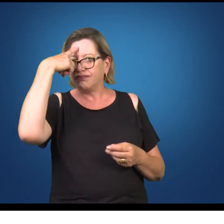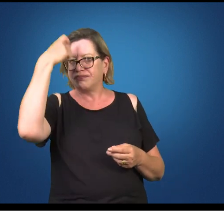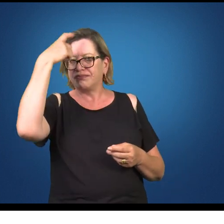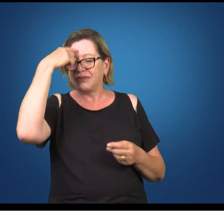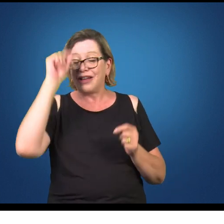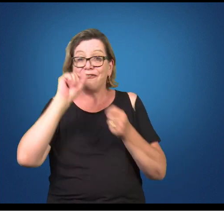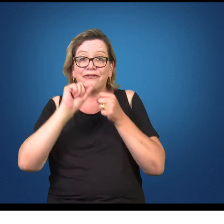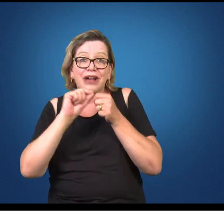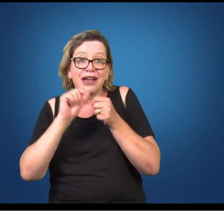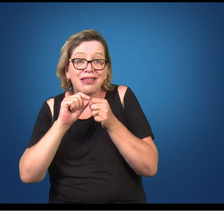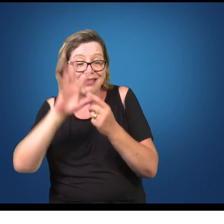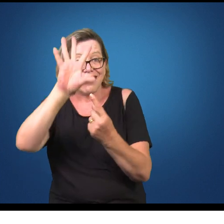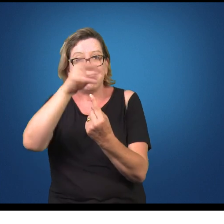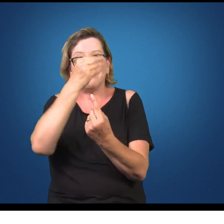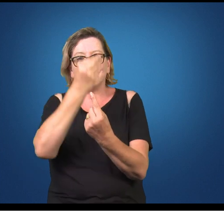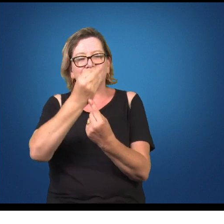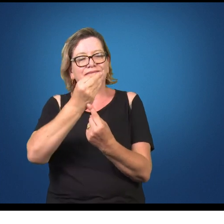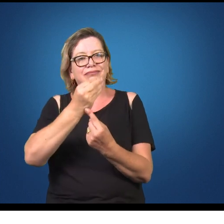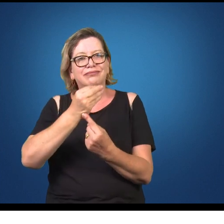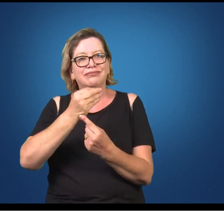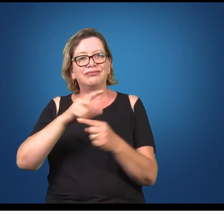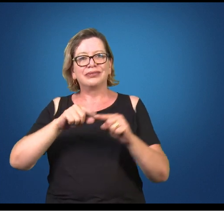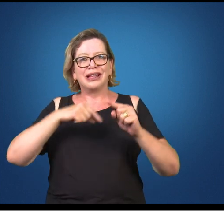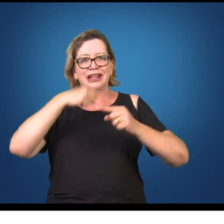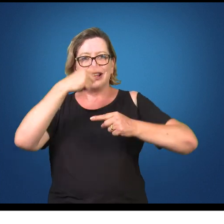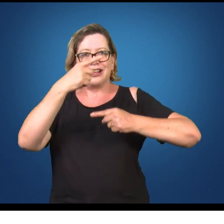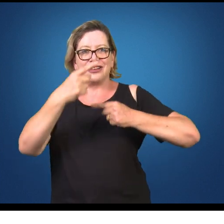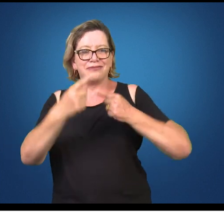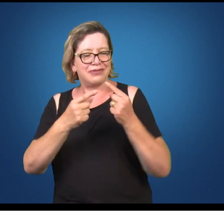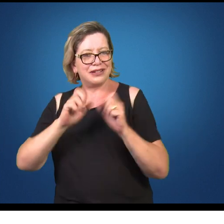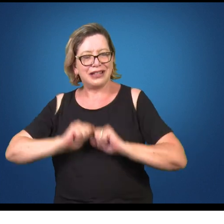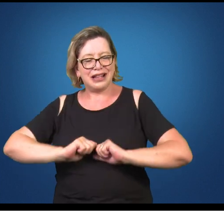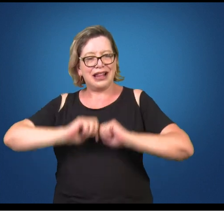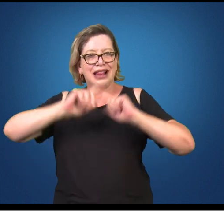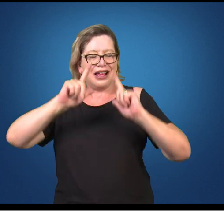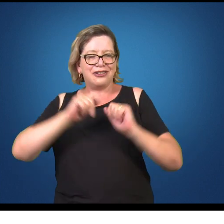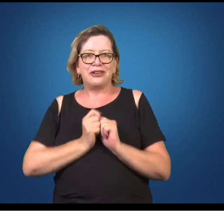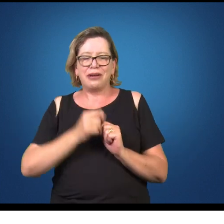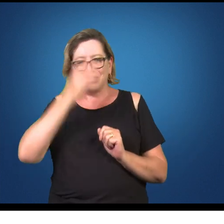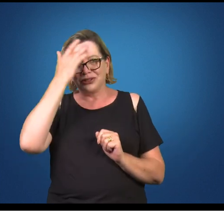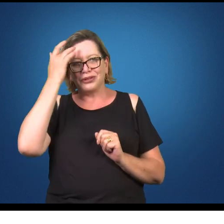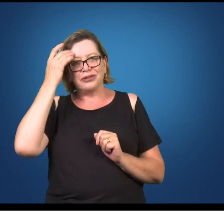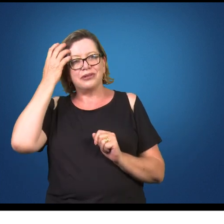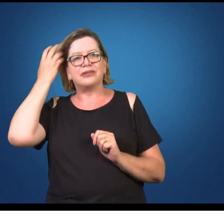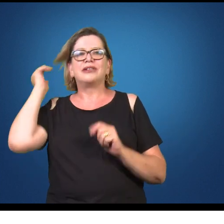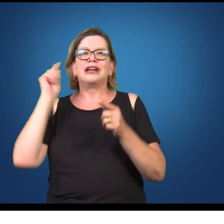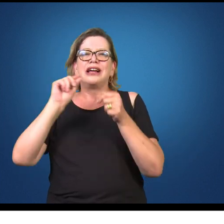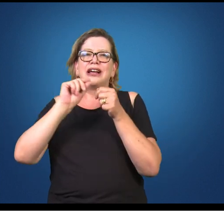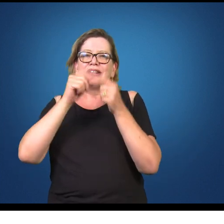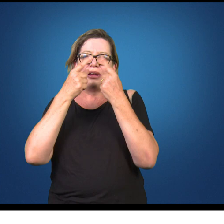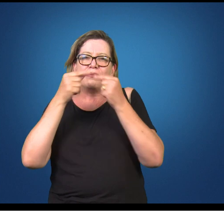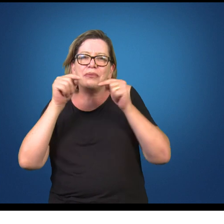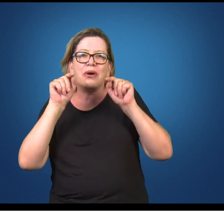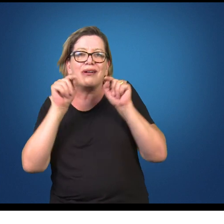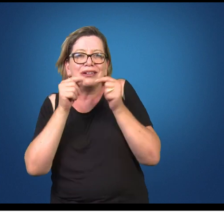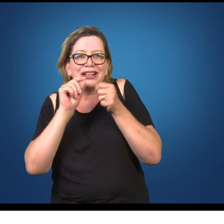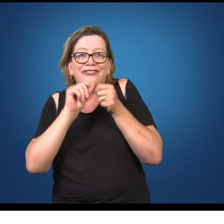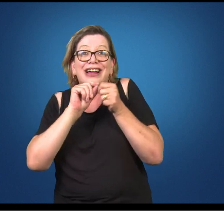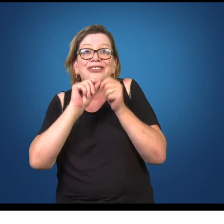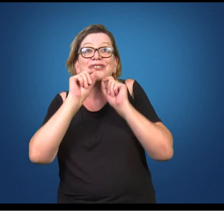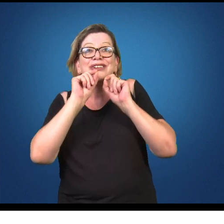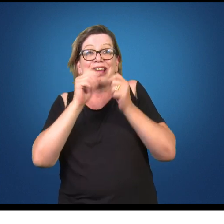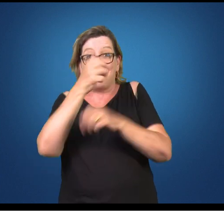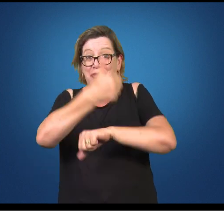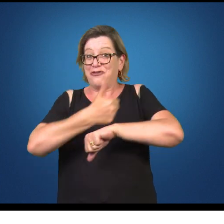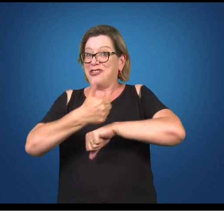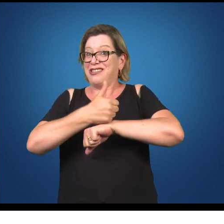envolve o fazer artístico. Sim. Aí, lógico, um compositor vai fazer uma sinfonia, mas uma criança, o que que vai fazer? Desde